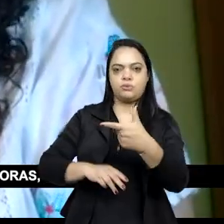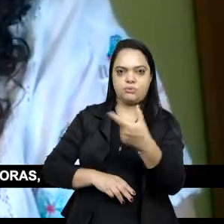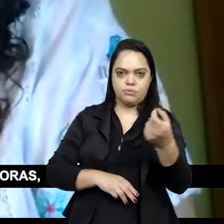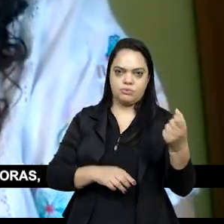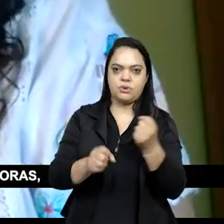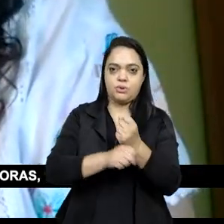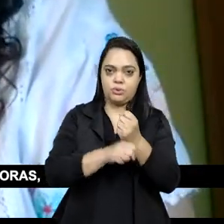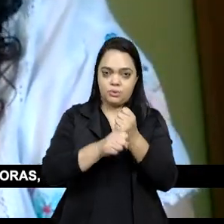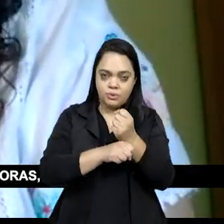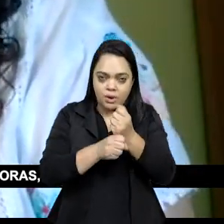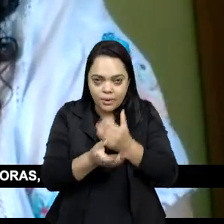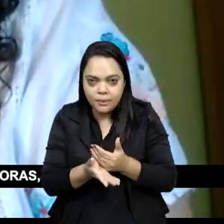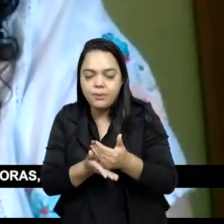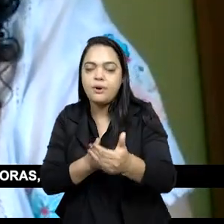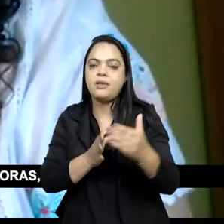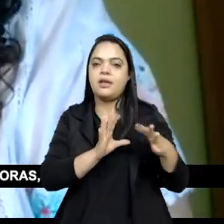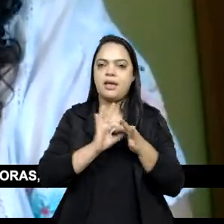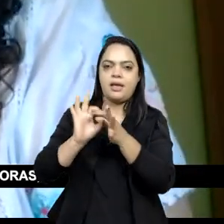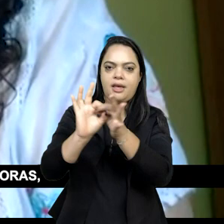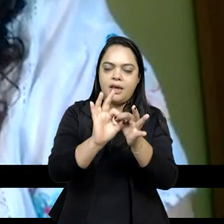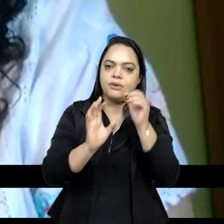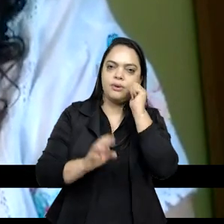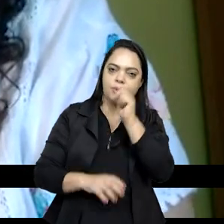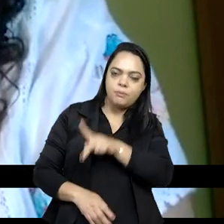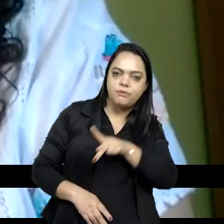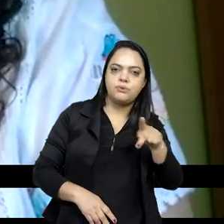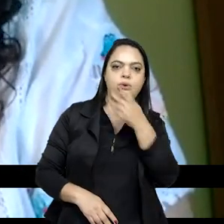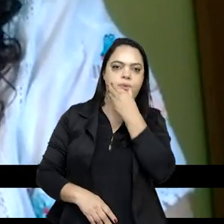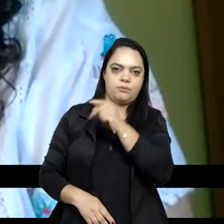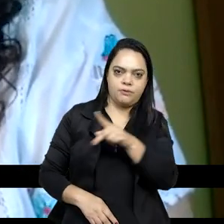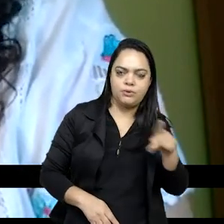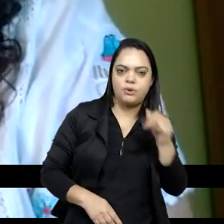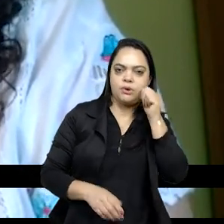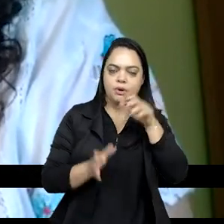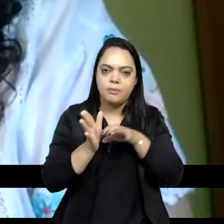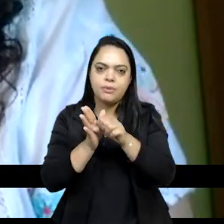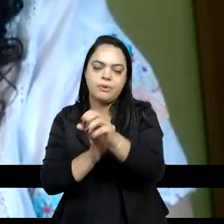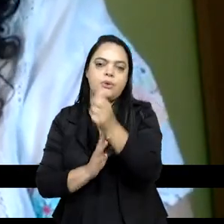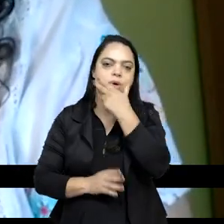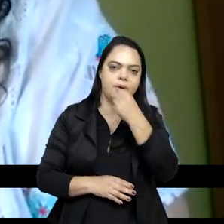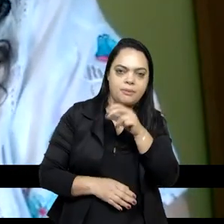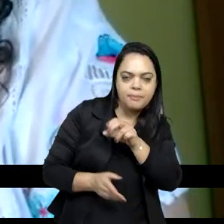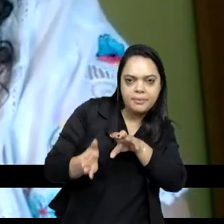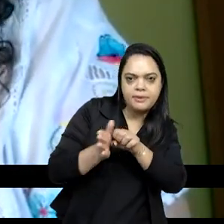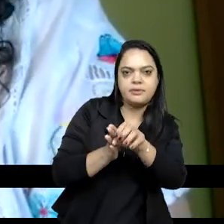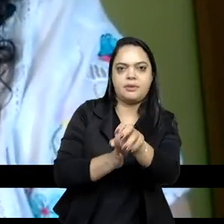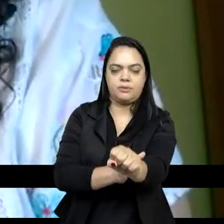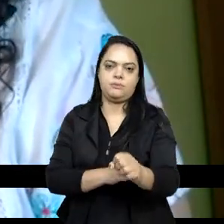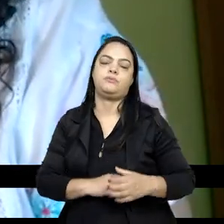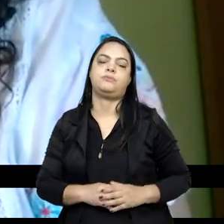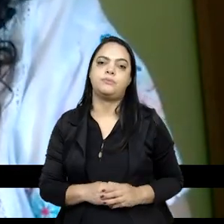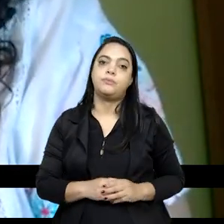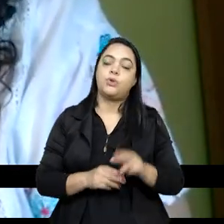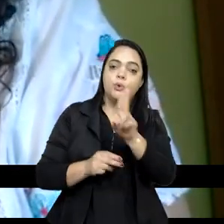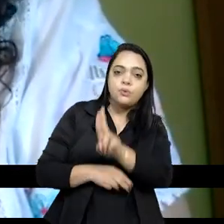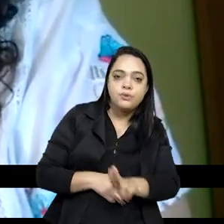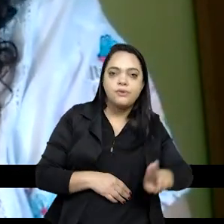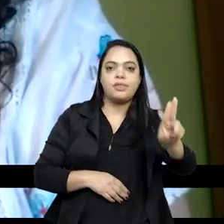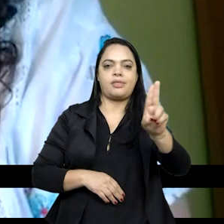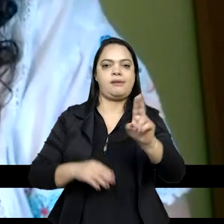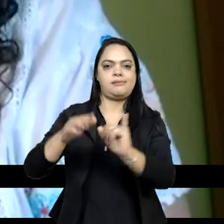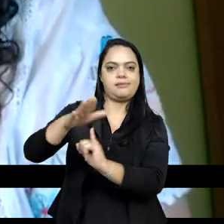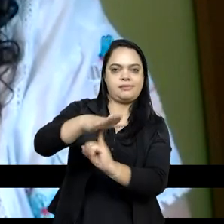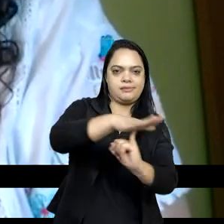rede composta por professores e professoras, pesquisadores e pesquisadoras, universidades e diversas